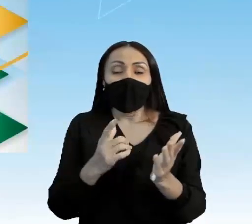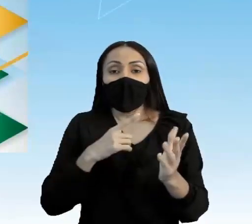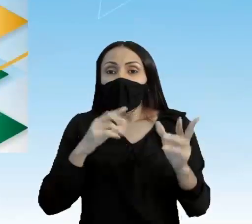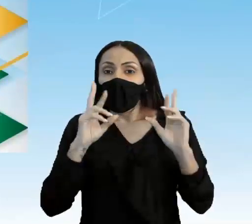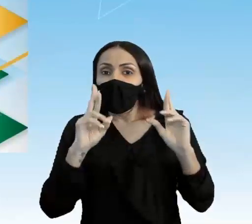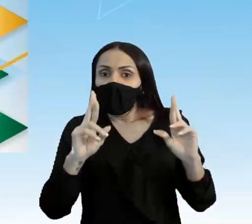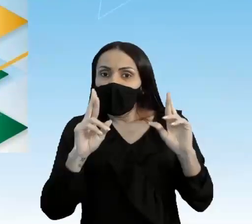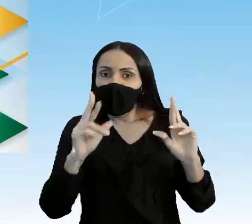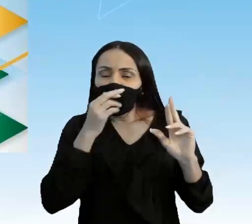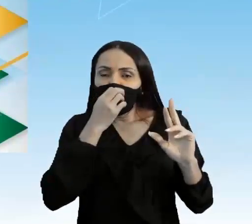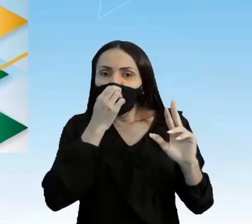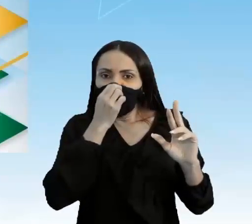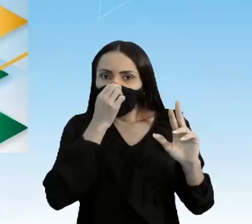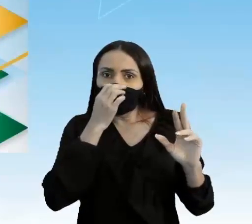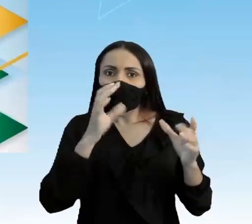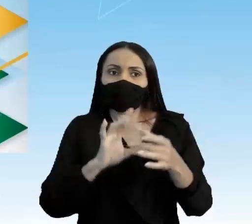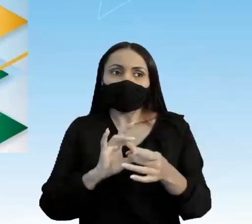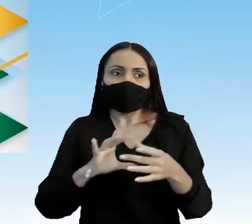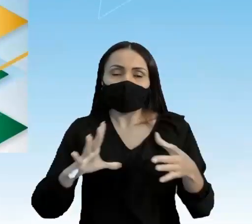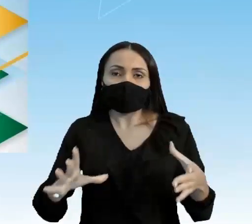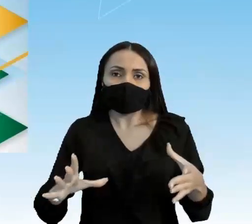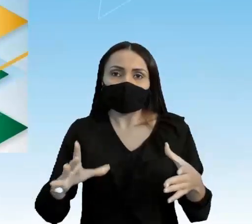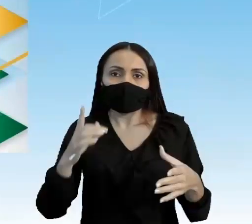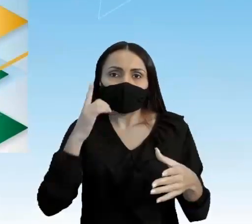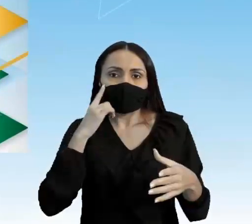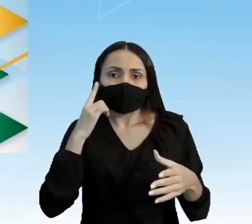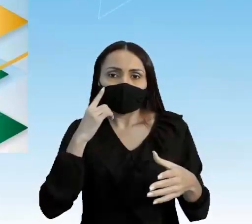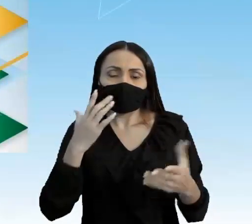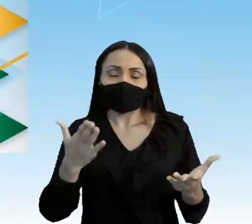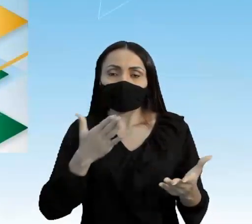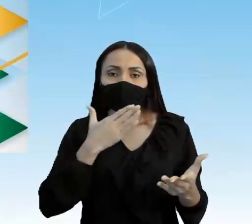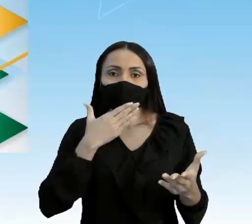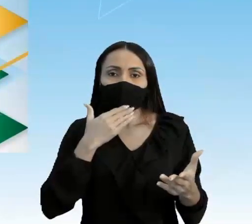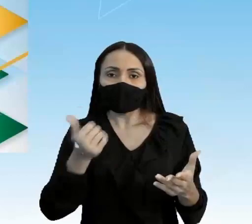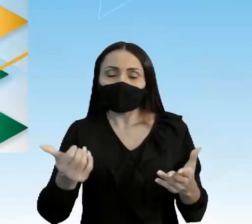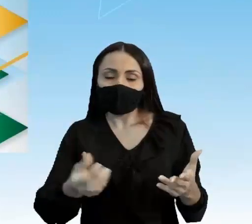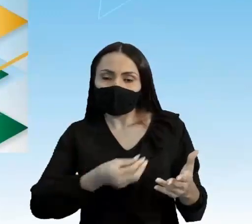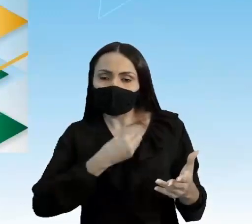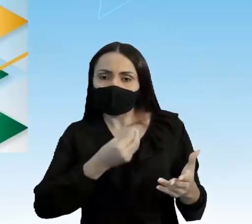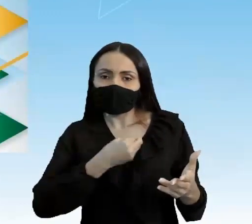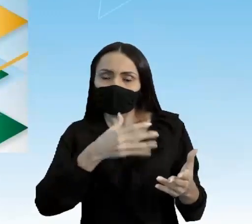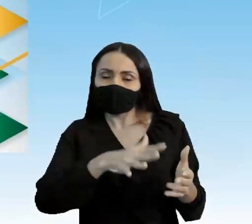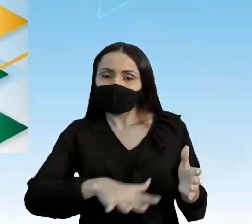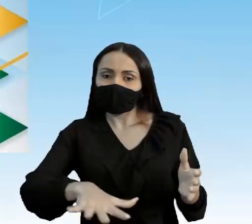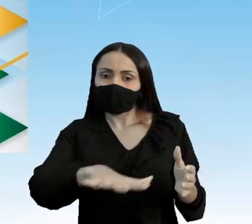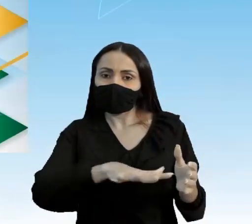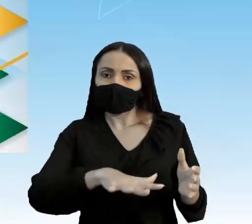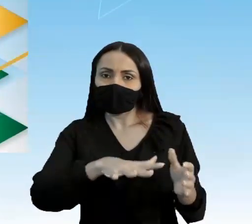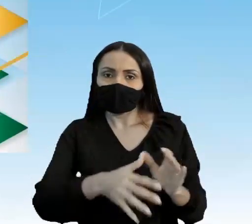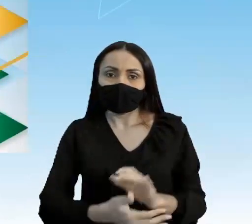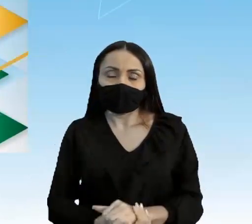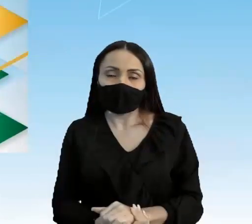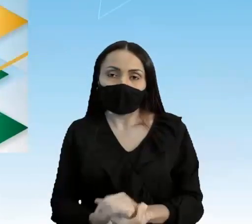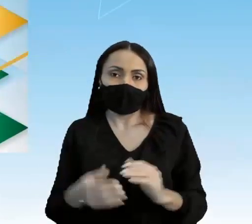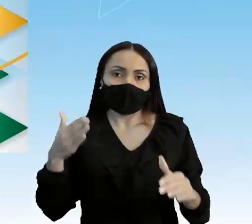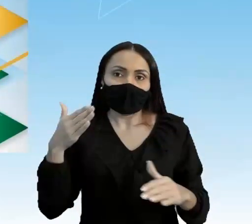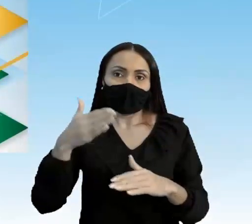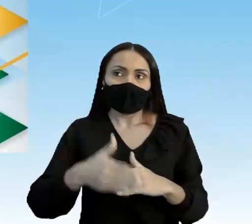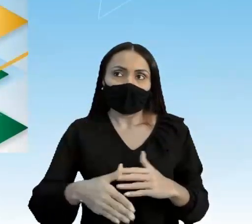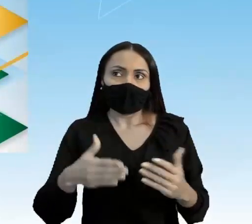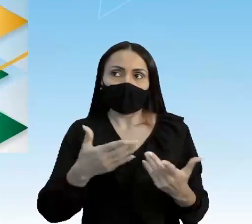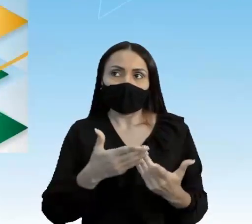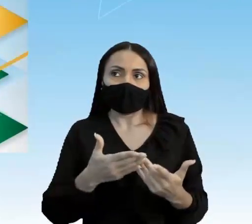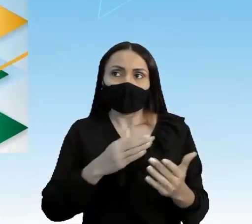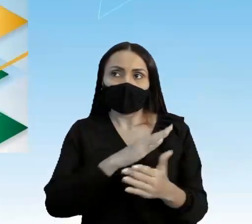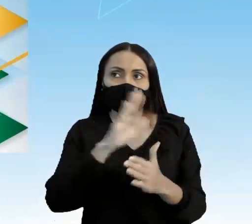a independência lhes trouxesse melhores condições de vida, acesso à terra